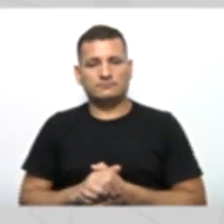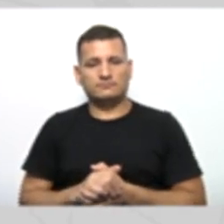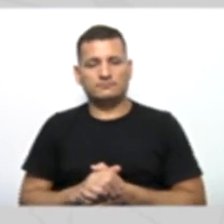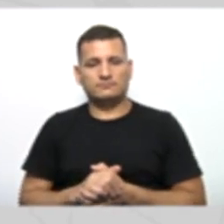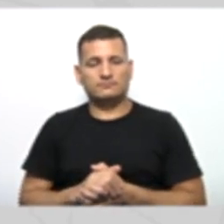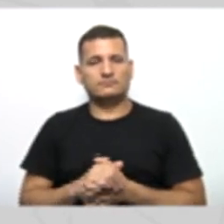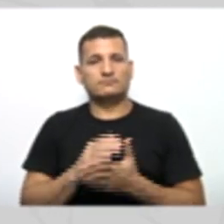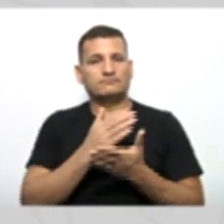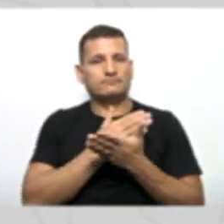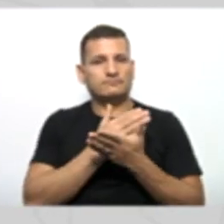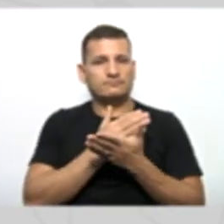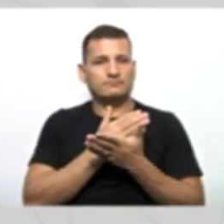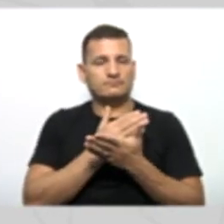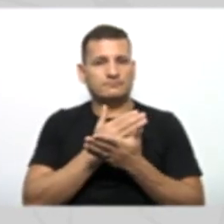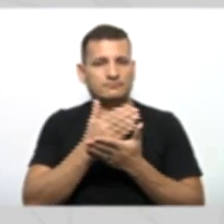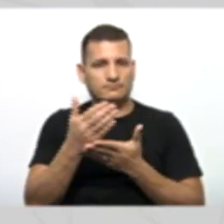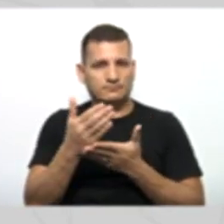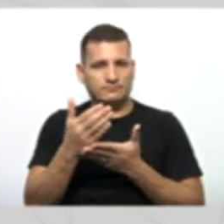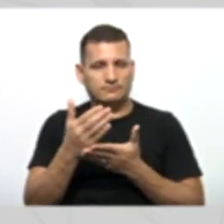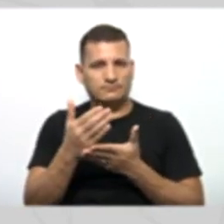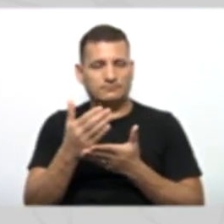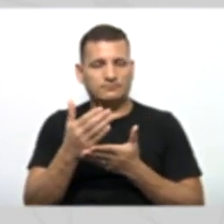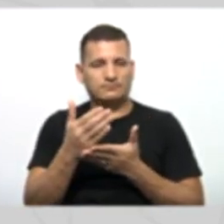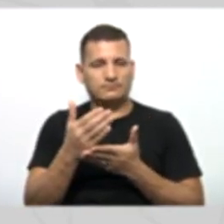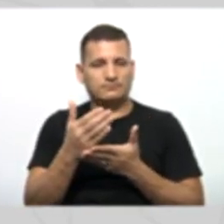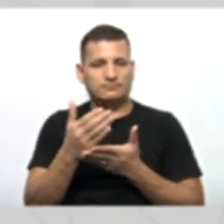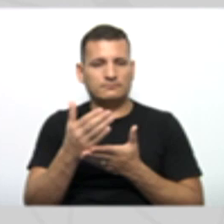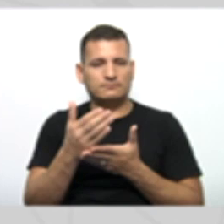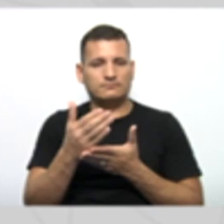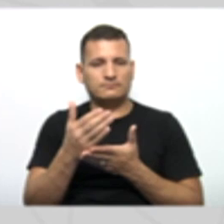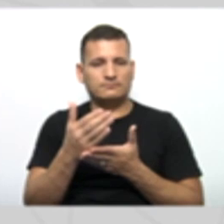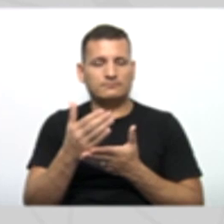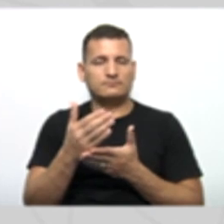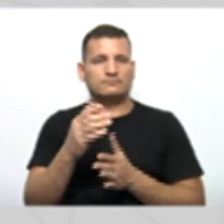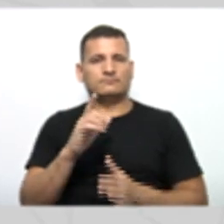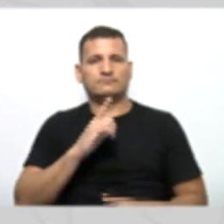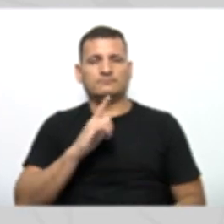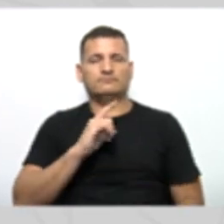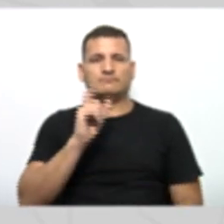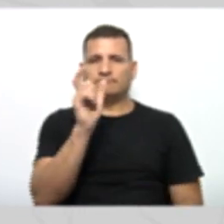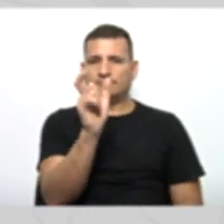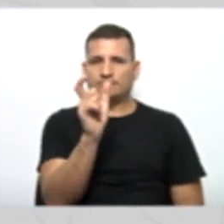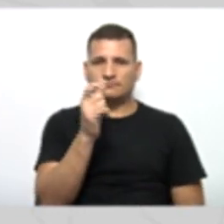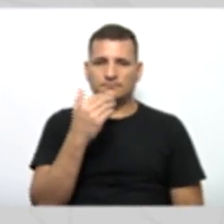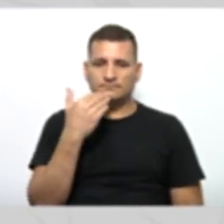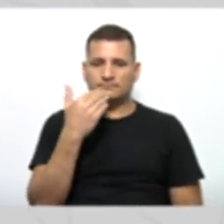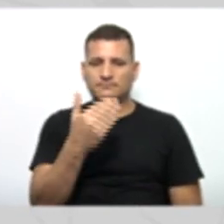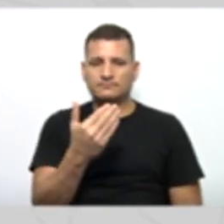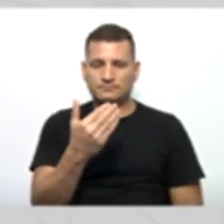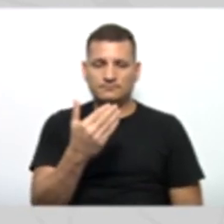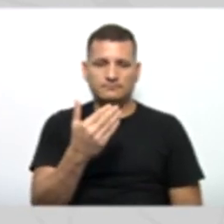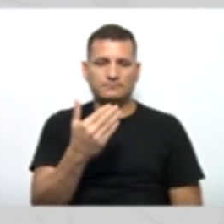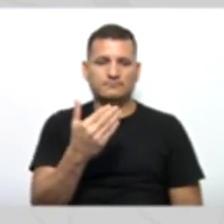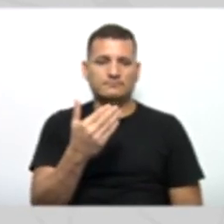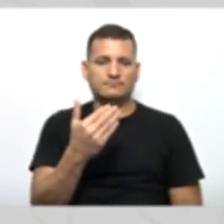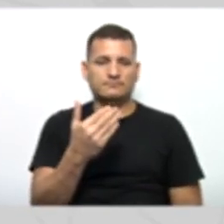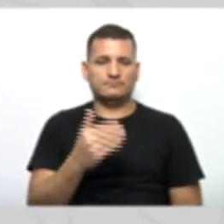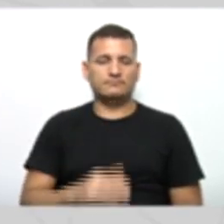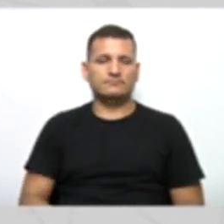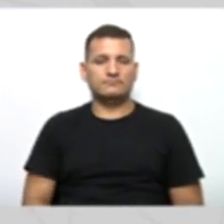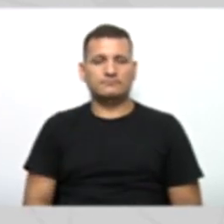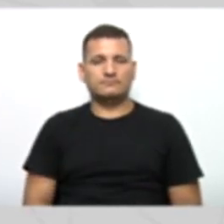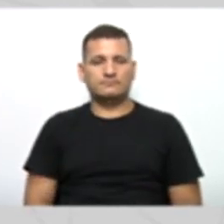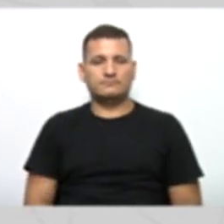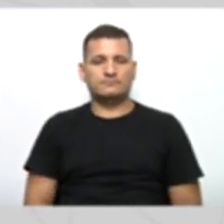Ele iniciou, certo? Tem aqui o pedido, certo? Esse pedido, veja bem aqui,